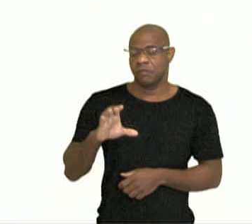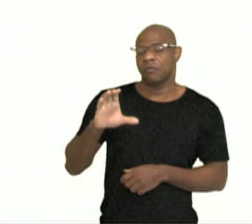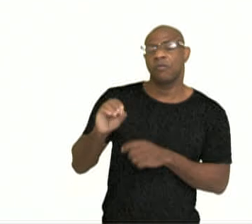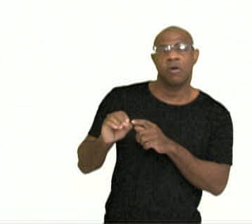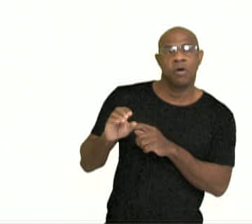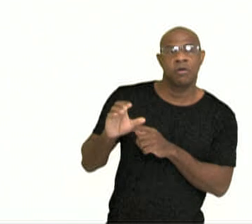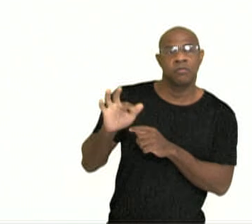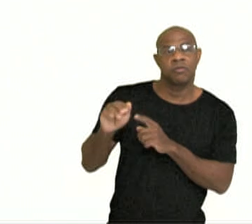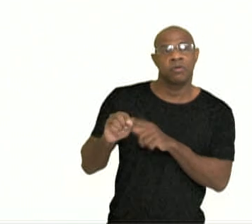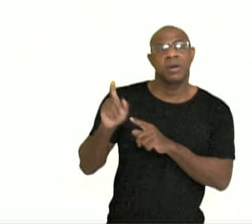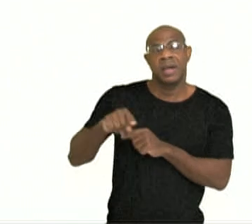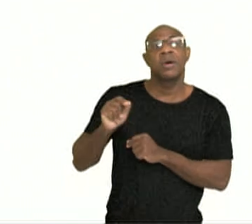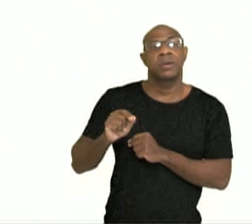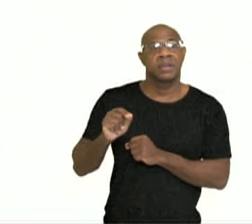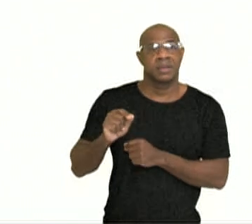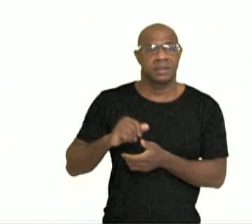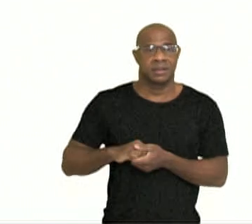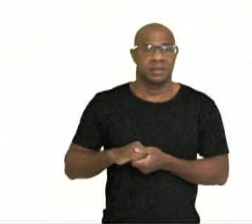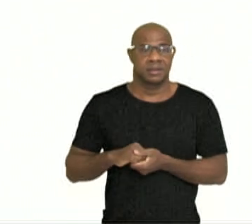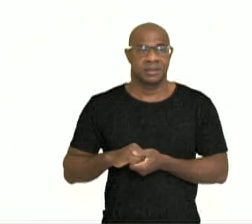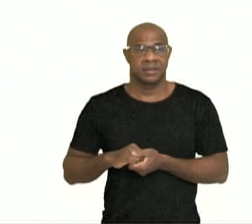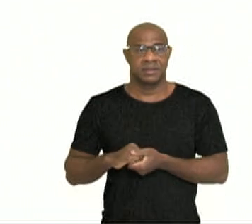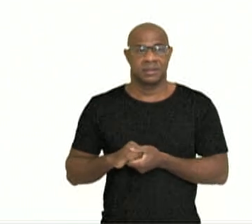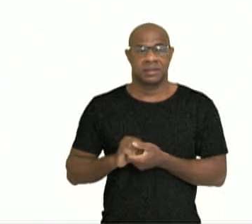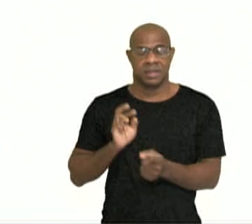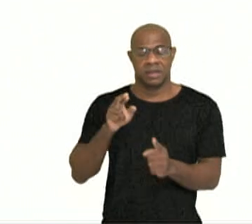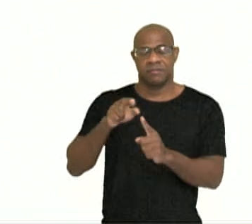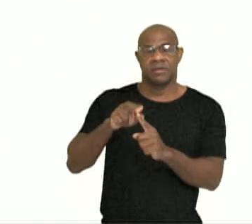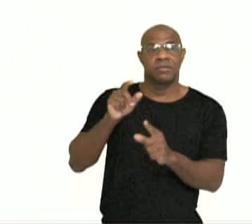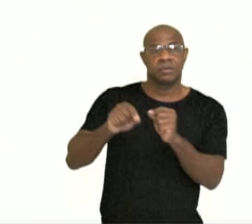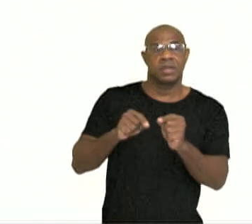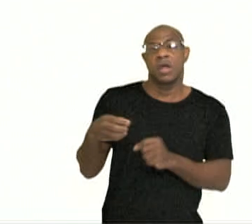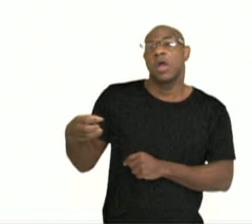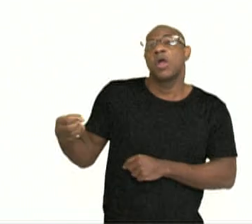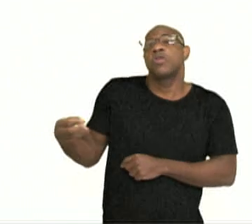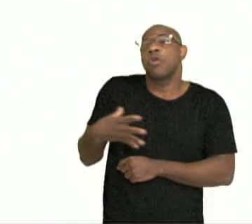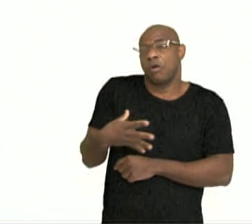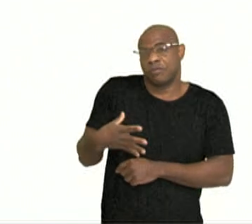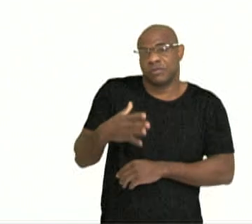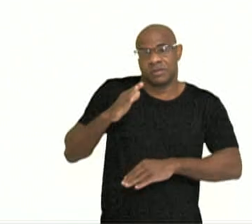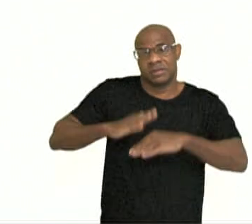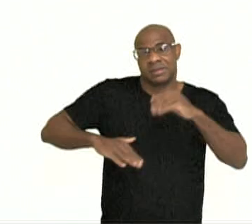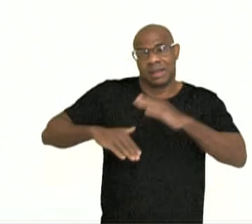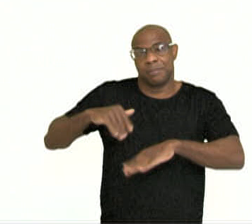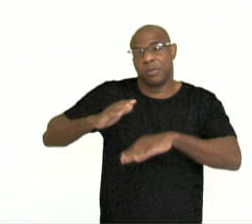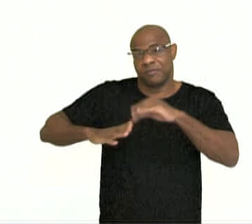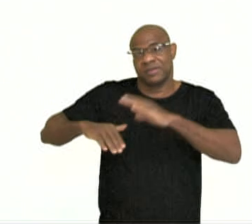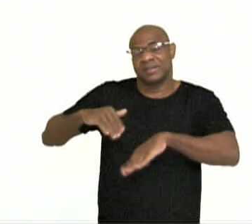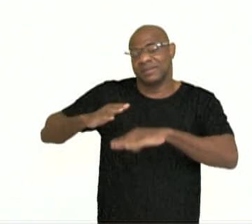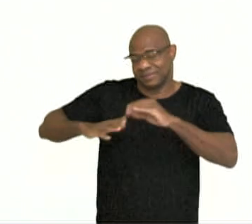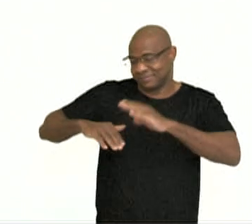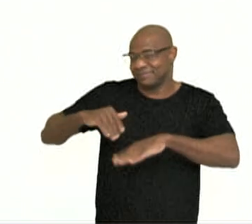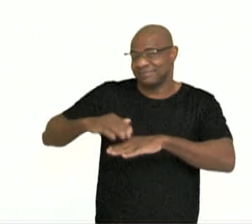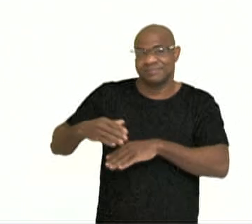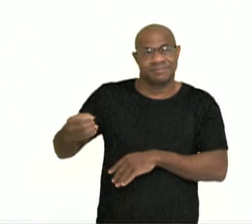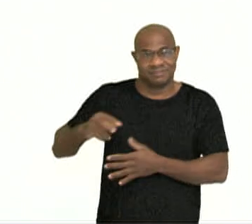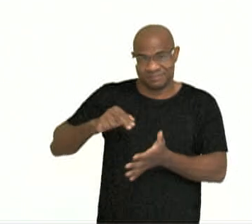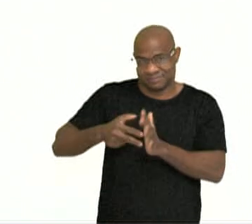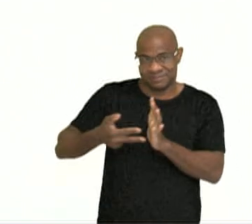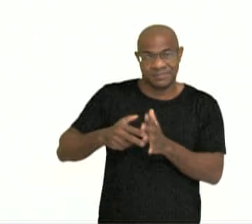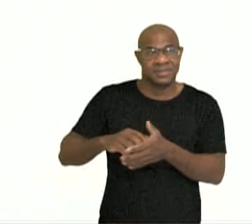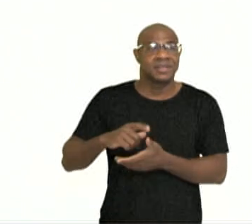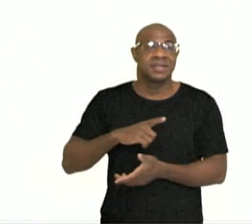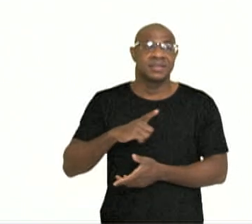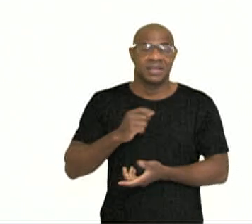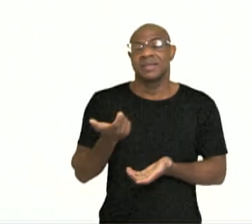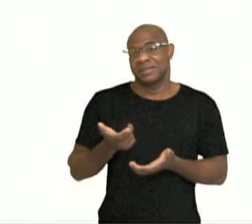um jargão jornalístico e se refere aos novos na profissão, né? Dentro do calão jornalístico, existe essa espécie